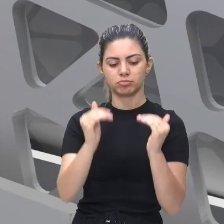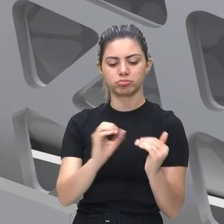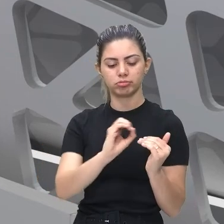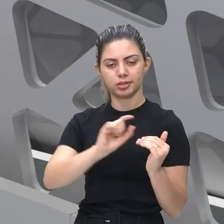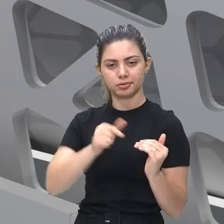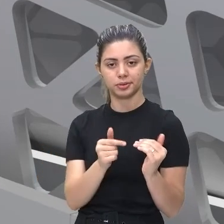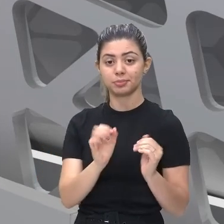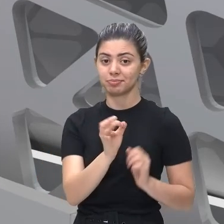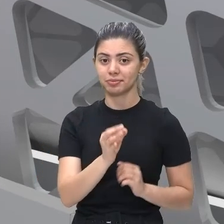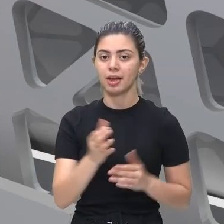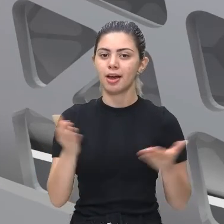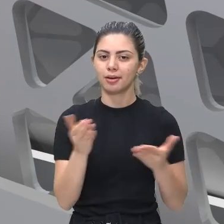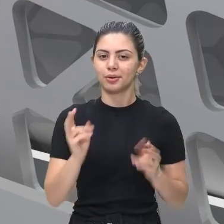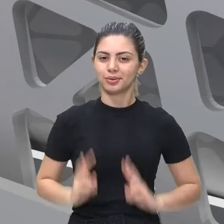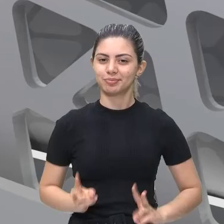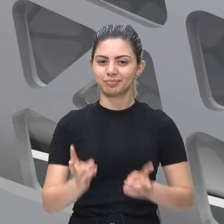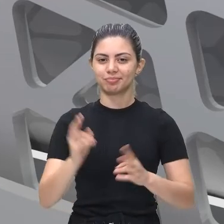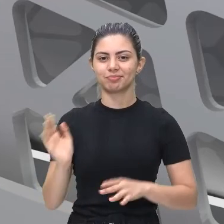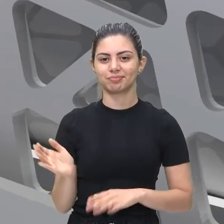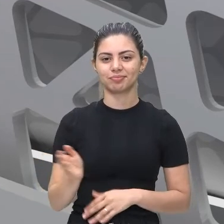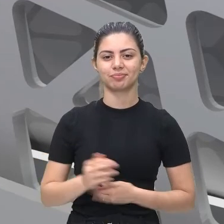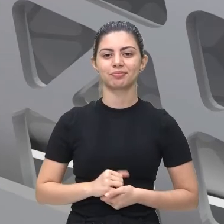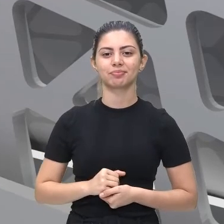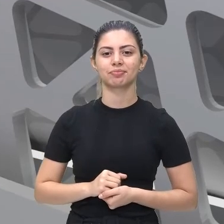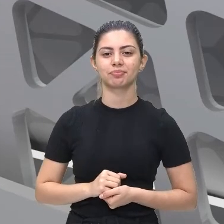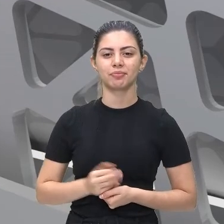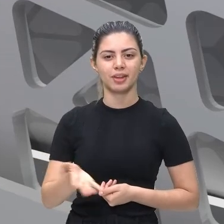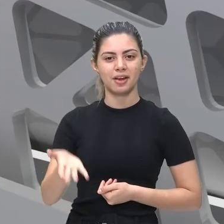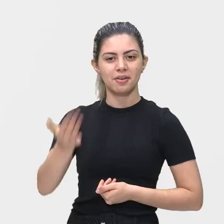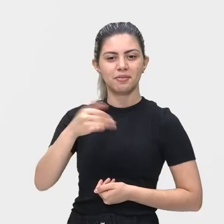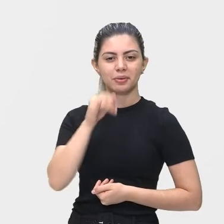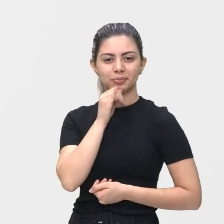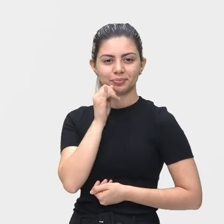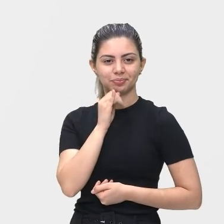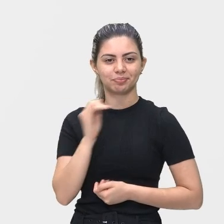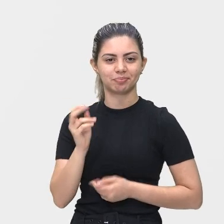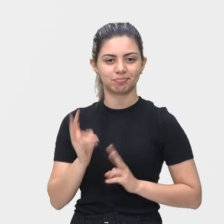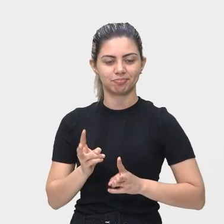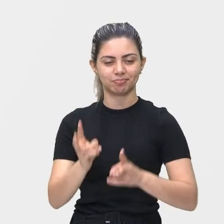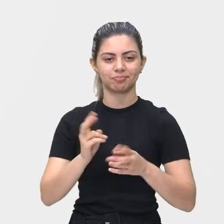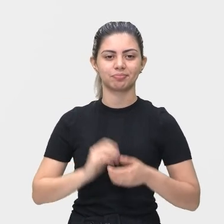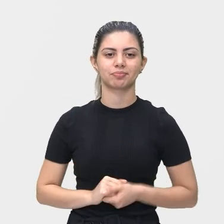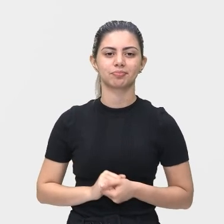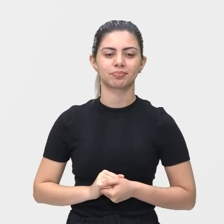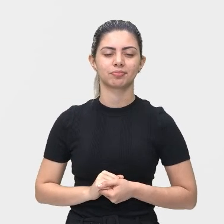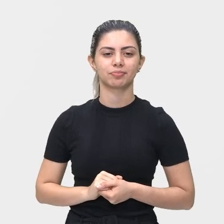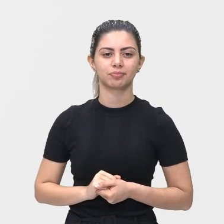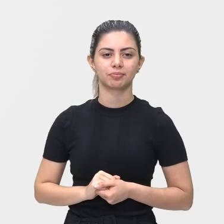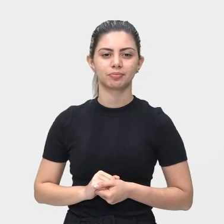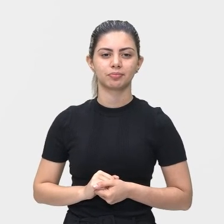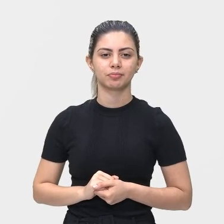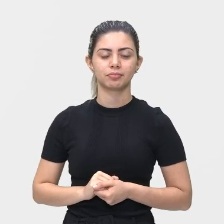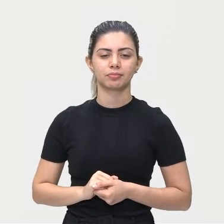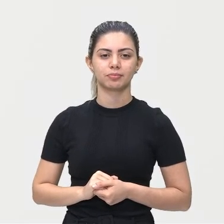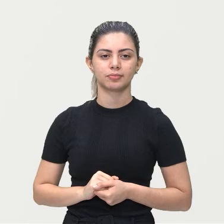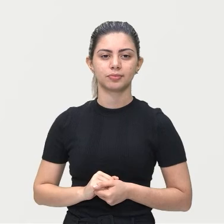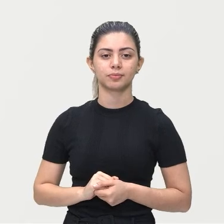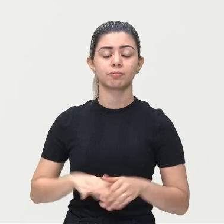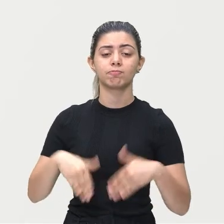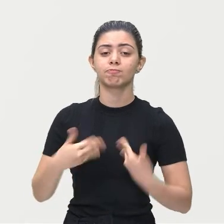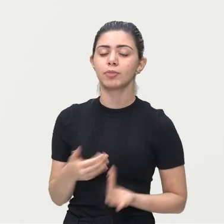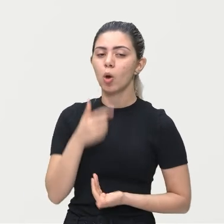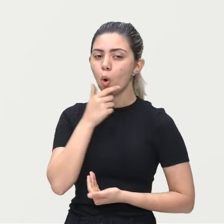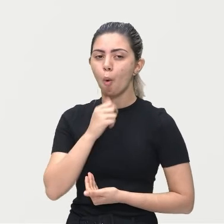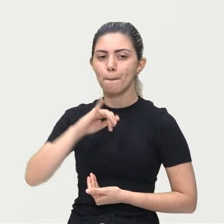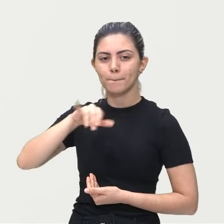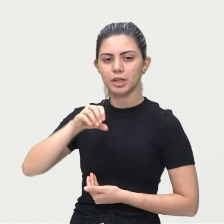povo? Vamos continuar. Mais exemplo. Me segue na aula, meu povo. Então, João